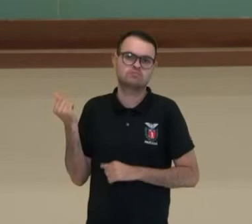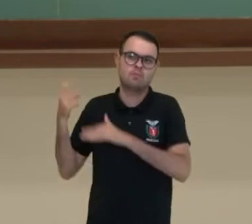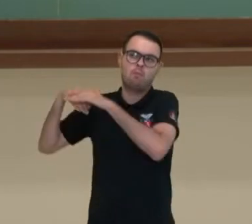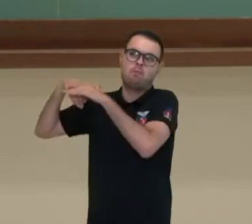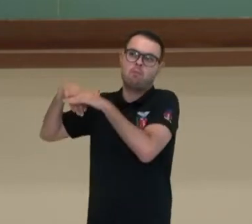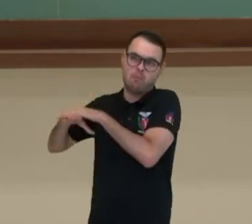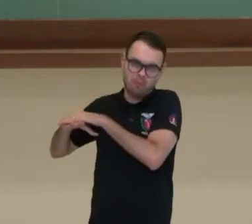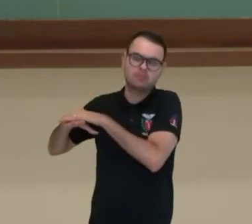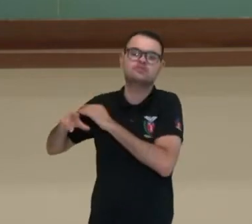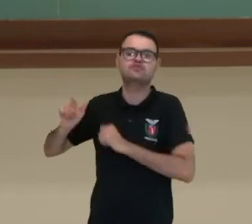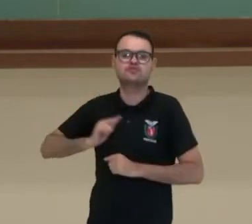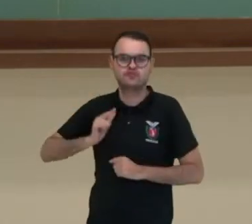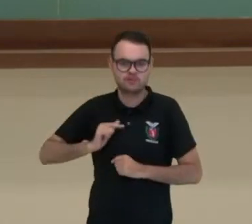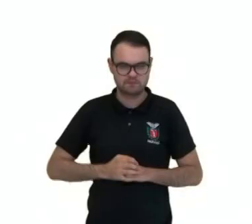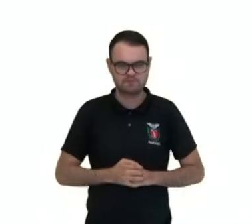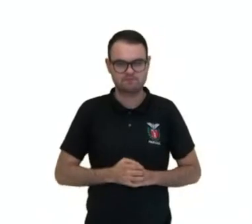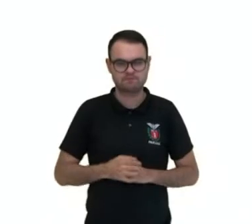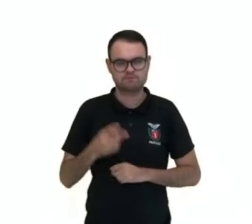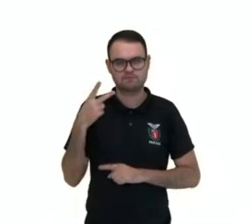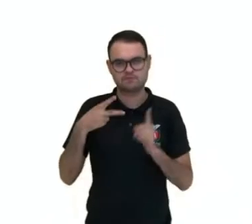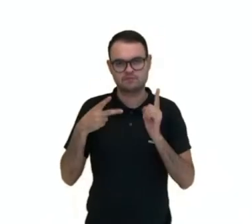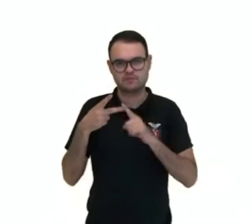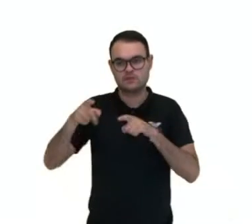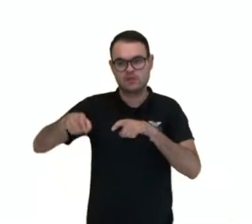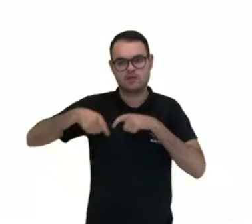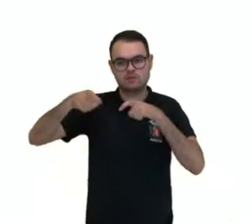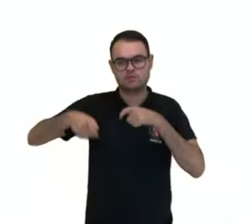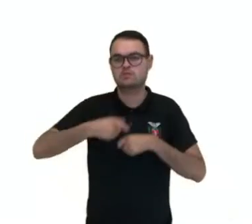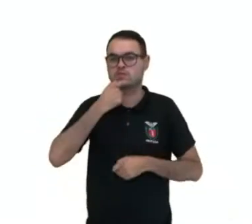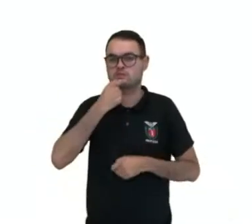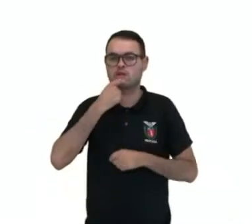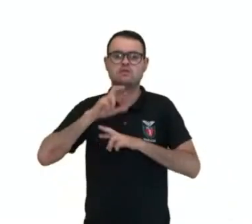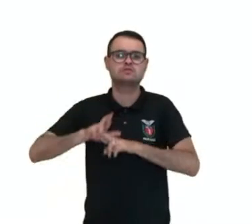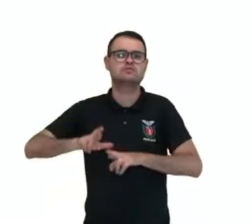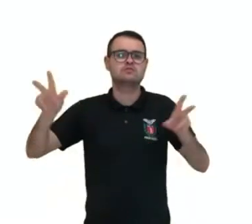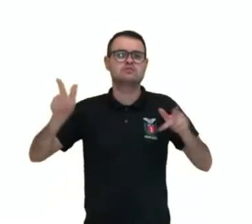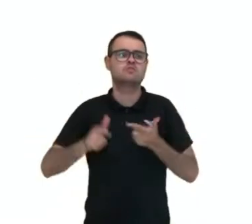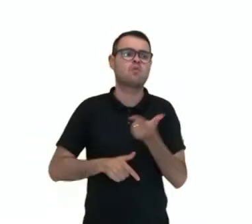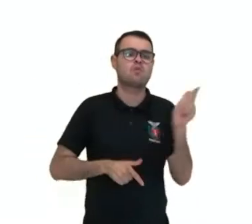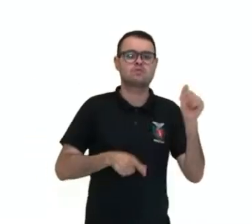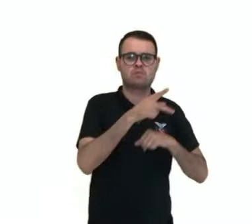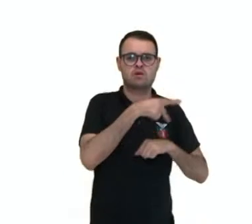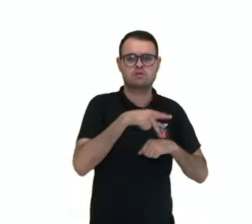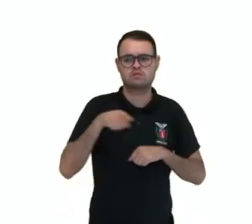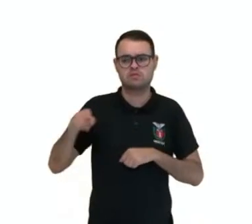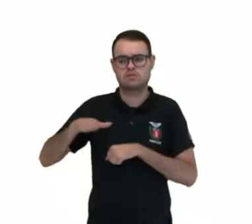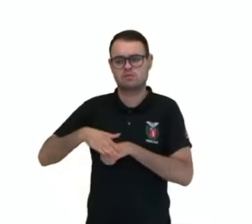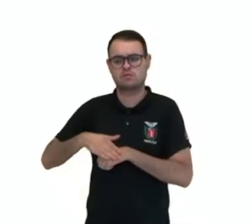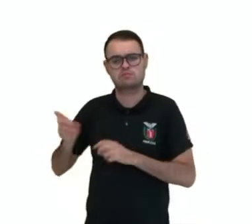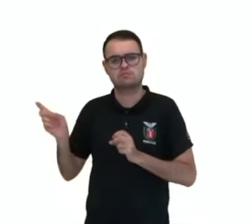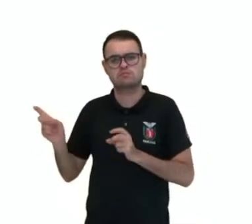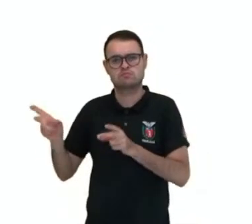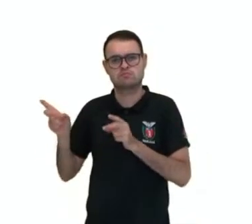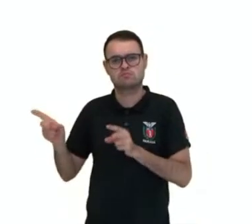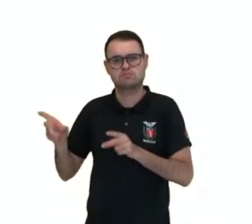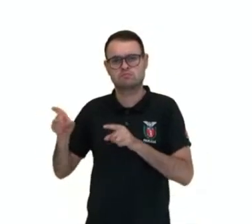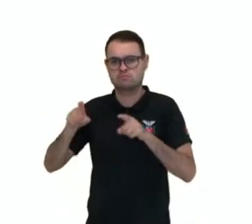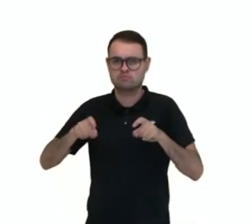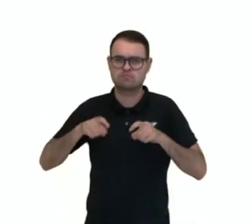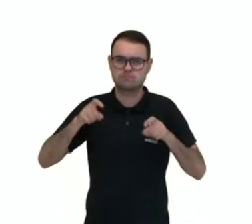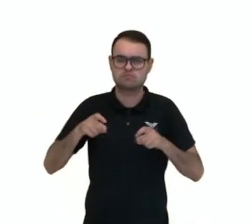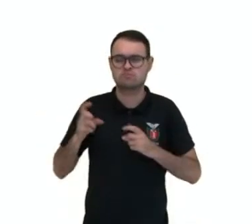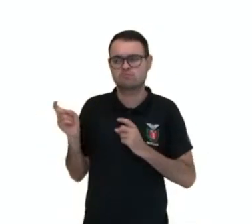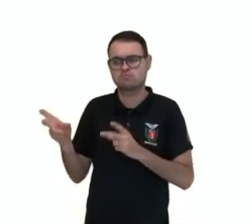capital. Outra coisa, a agricultura inglesa era diferente de outros países. Ela foi desenvolvida de forma comercial, com técnicas que